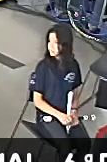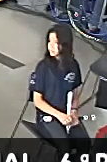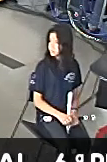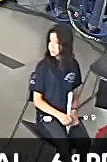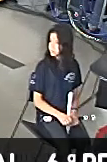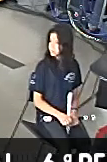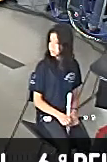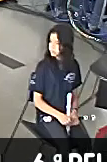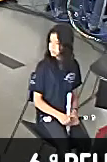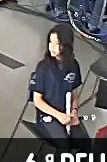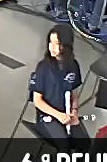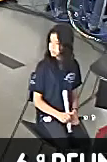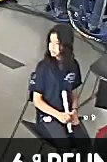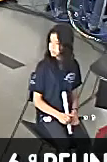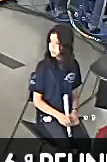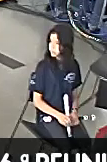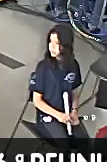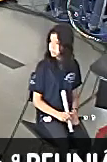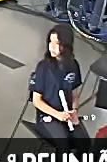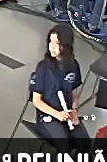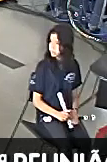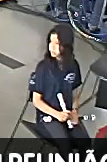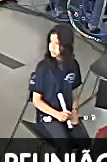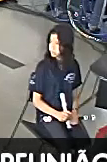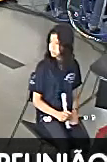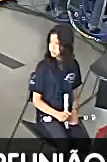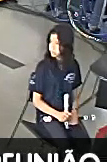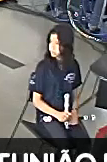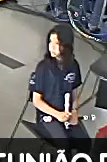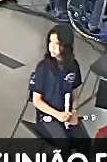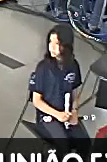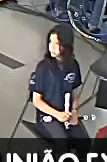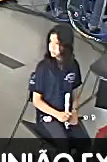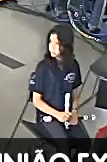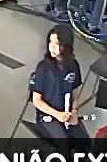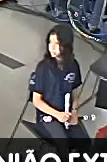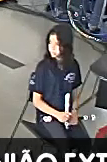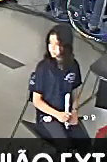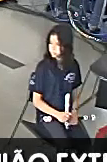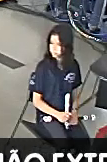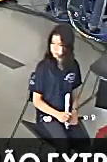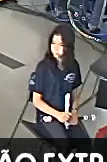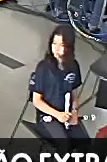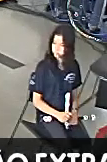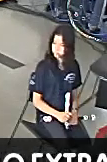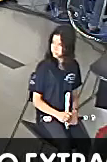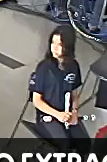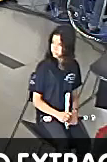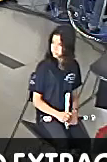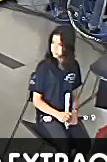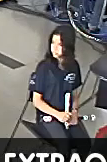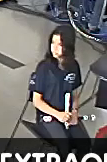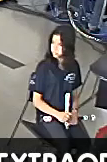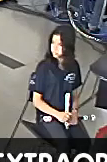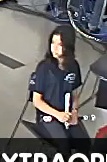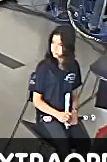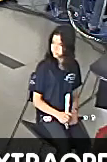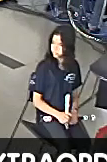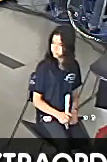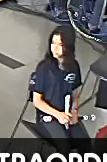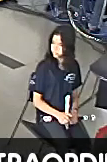convidados e convidadas. Aqui, opa. Águida Clarice Alves da Luz, ministra